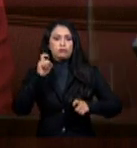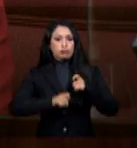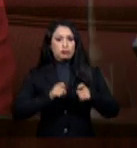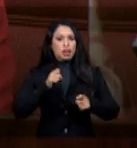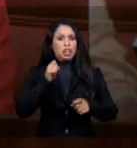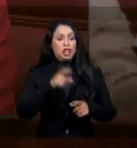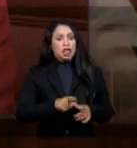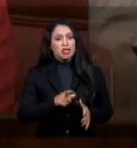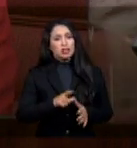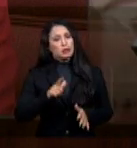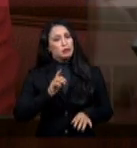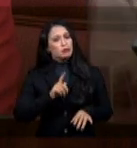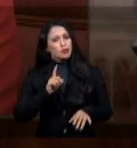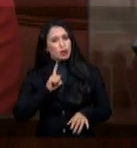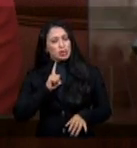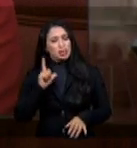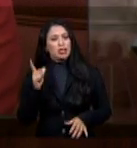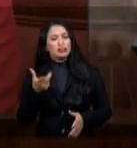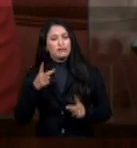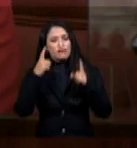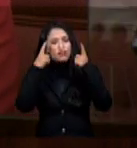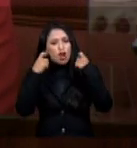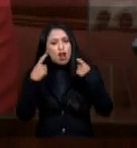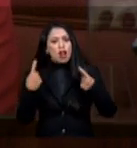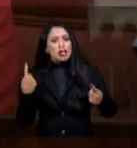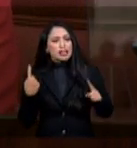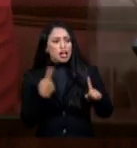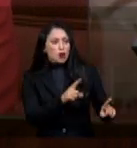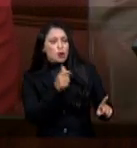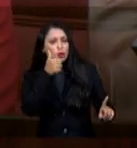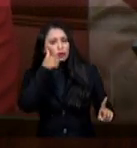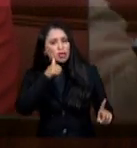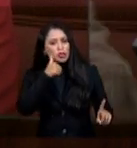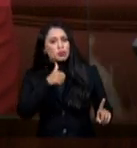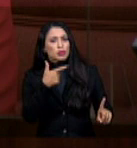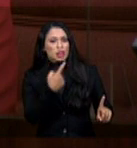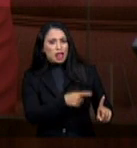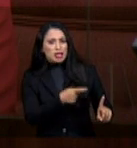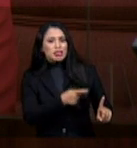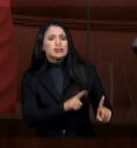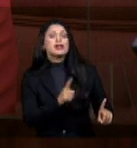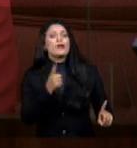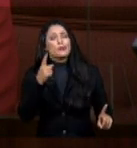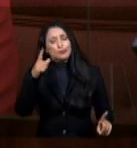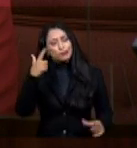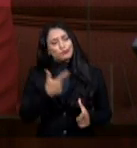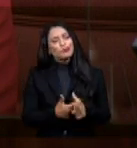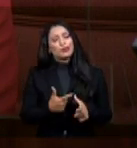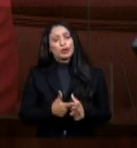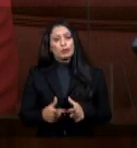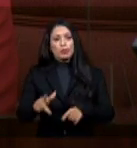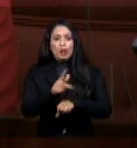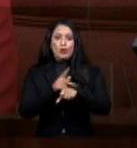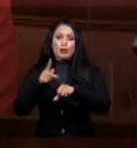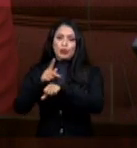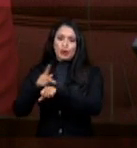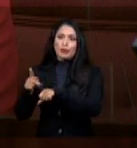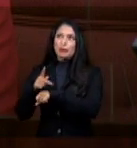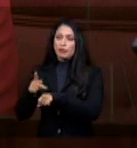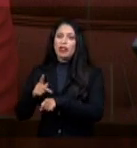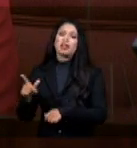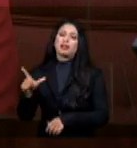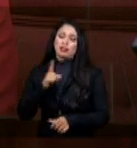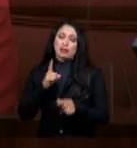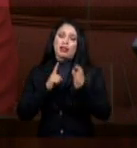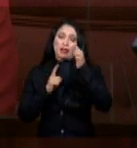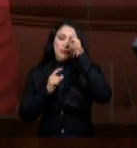suas vidas. A violência contra mulheres é um triste e grave problema que todos os países do mundo